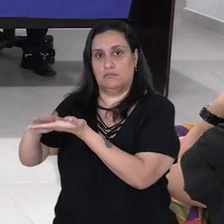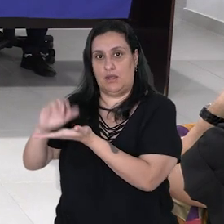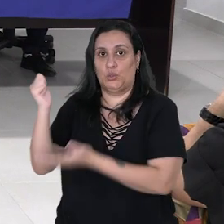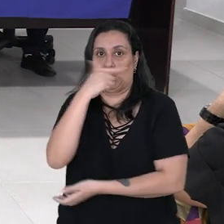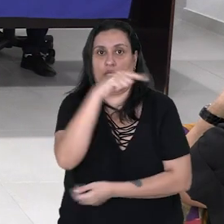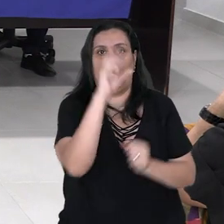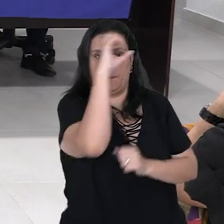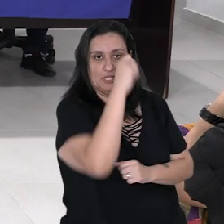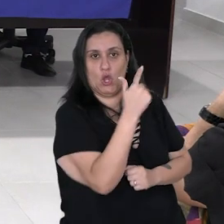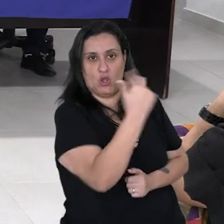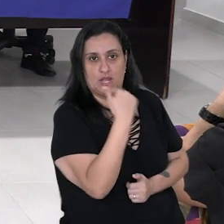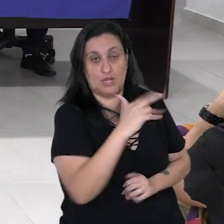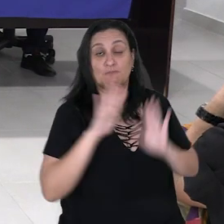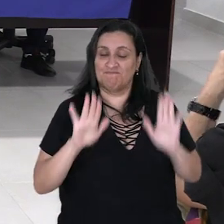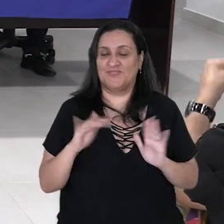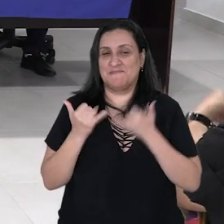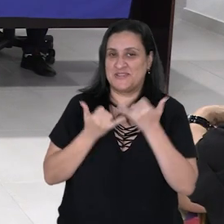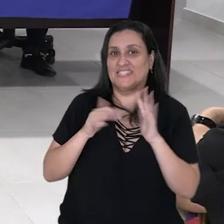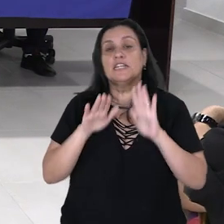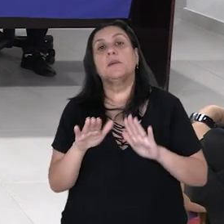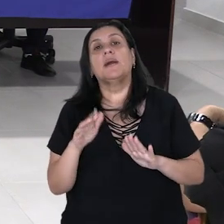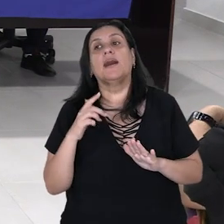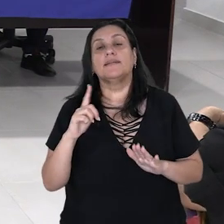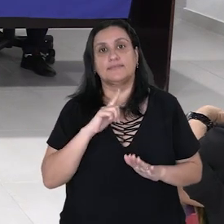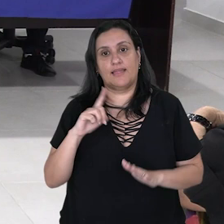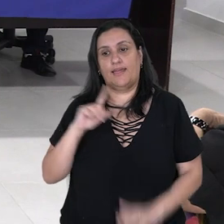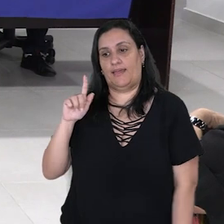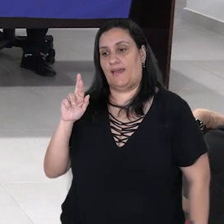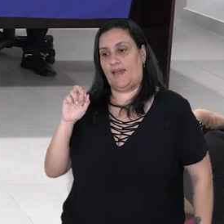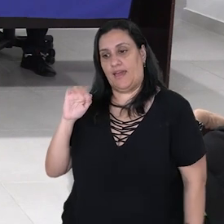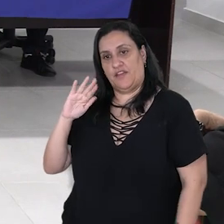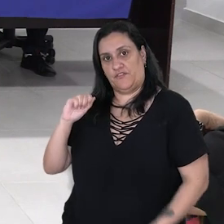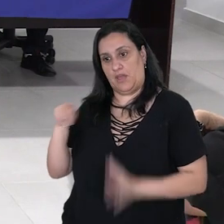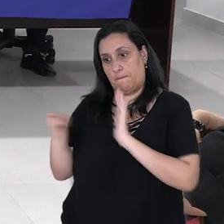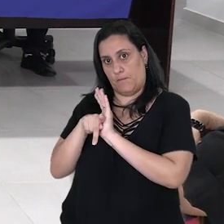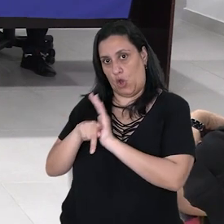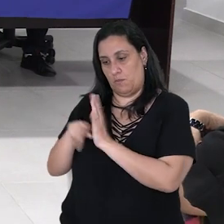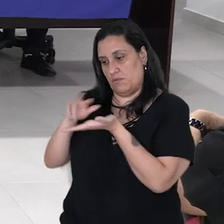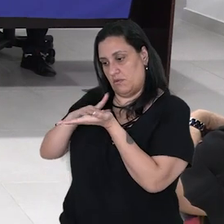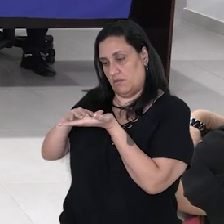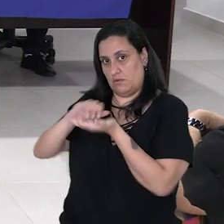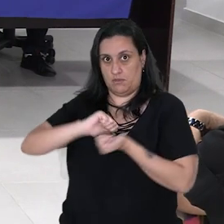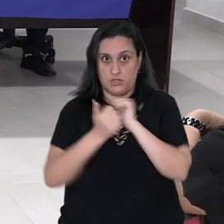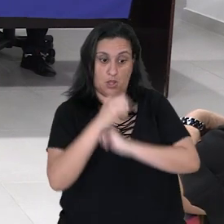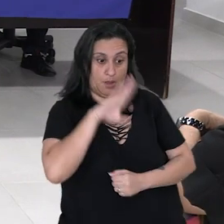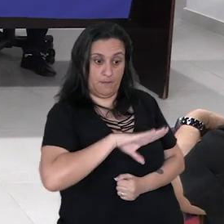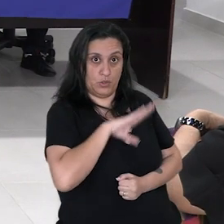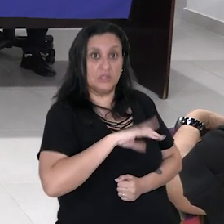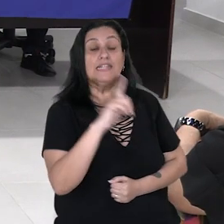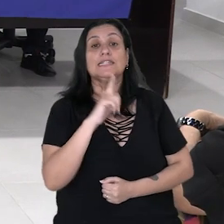braille. Mas existem sim algumas adaptações, inclusive na nossa grafia braille, para a língua portuguesa, tem